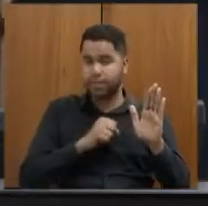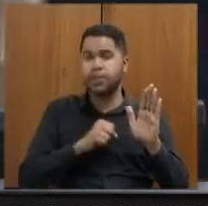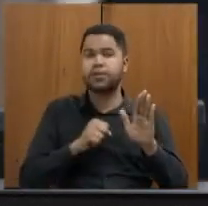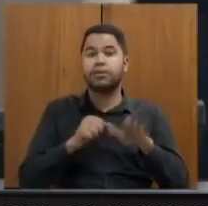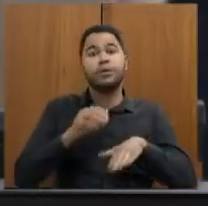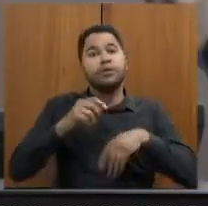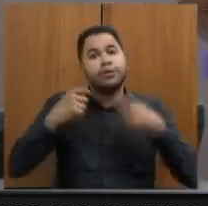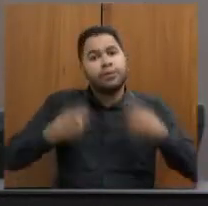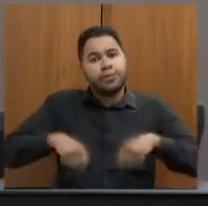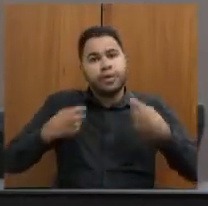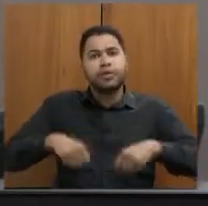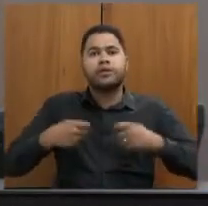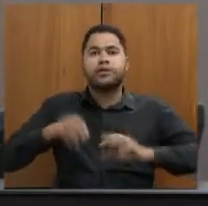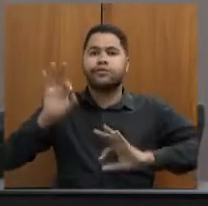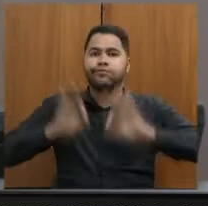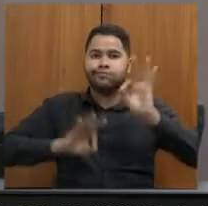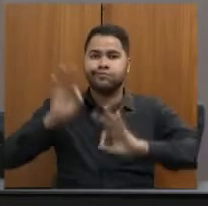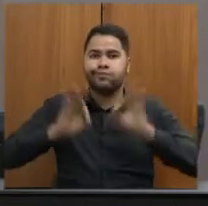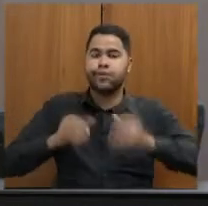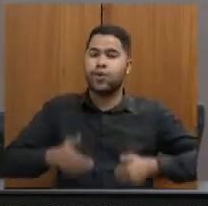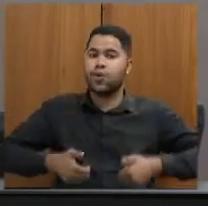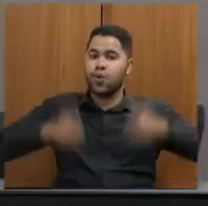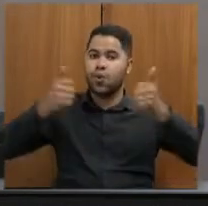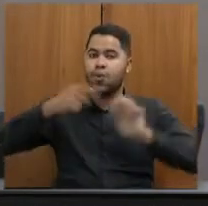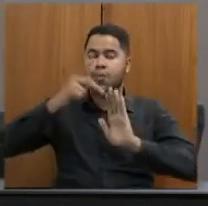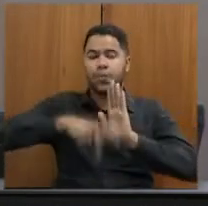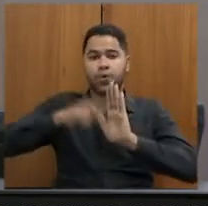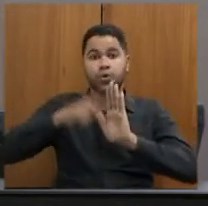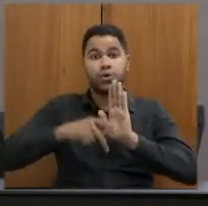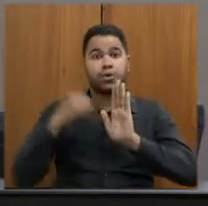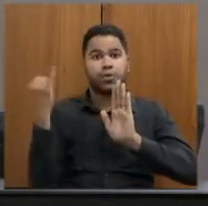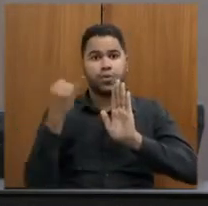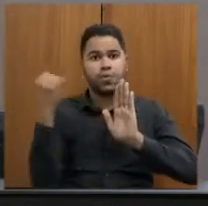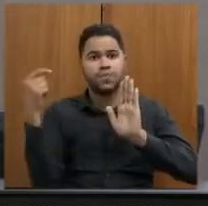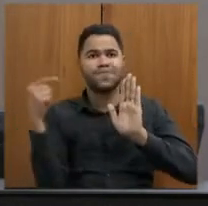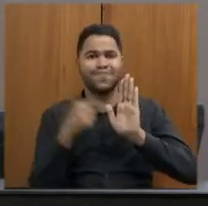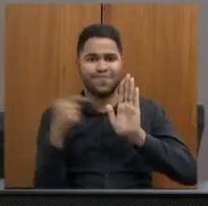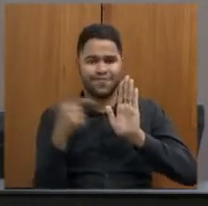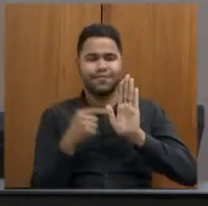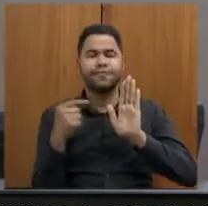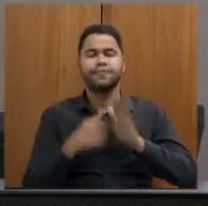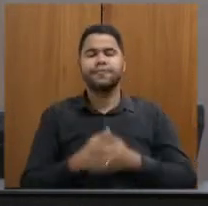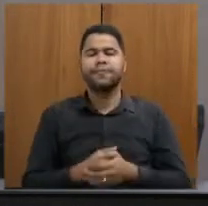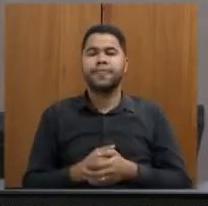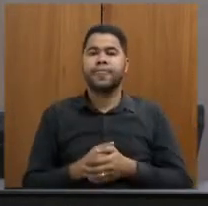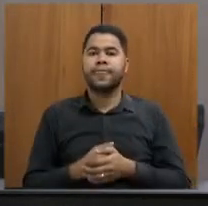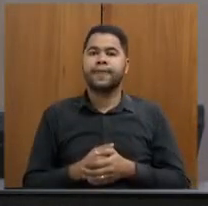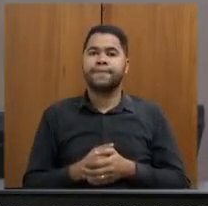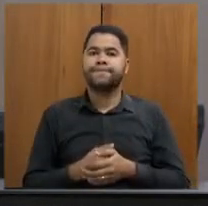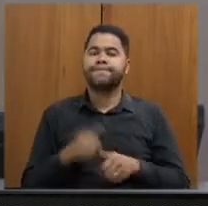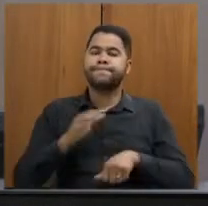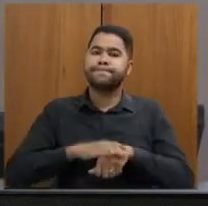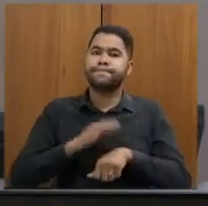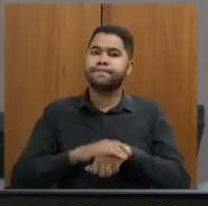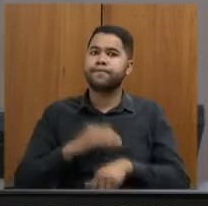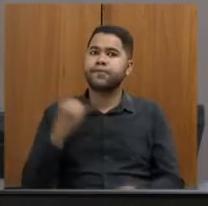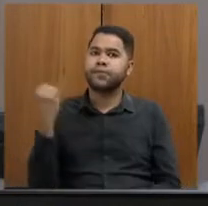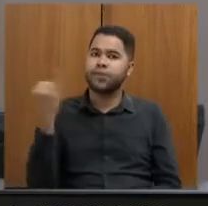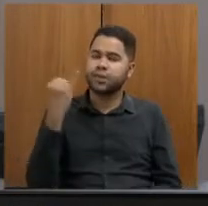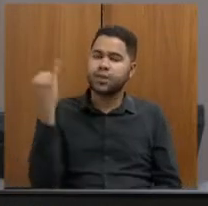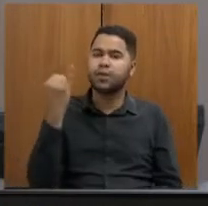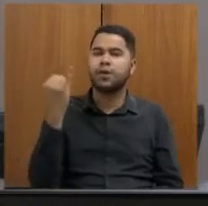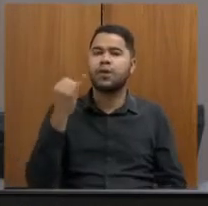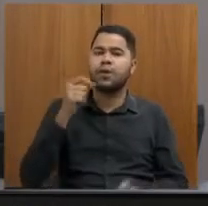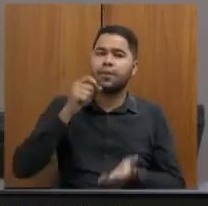canal Depende de uma manutenção para o sucesso lá do projeto que é tão importante um projeto desse após o projeto dessa importância